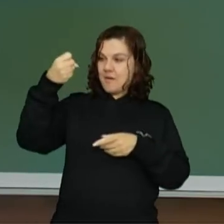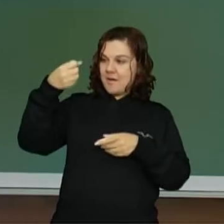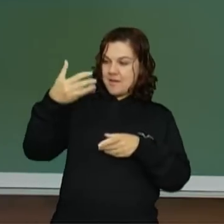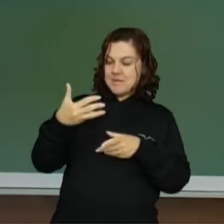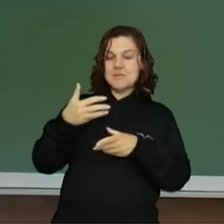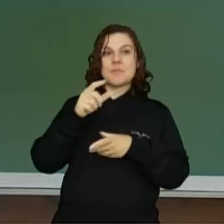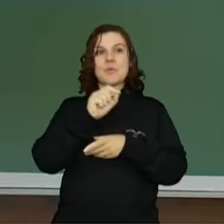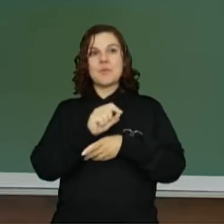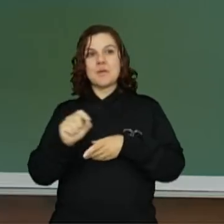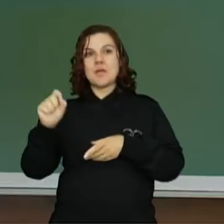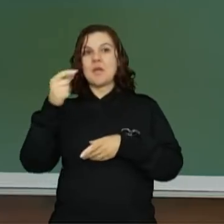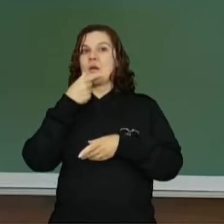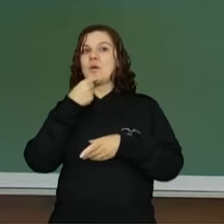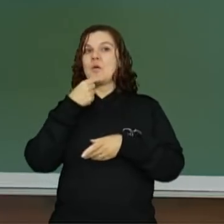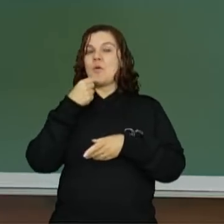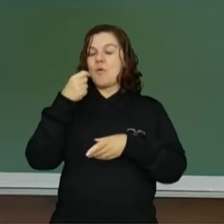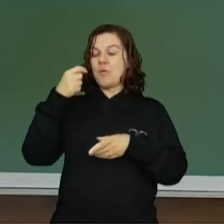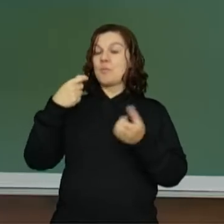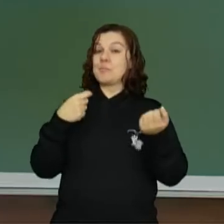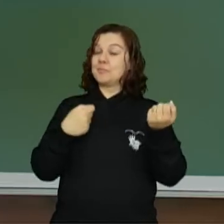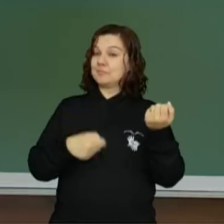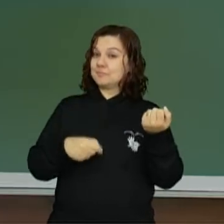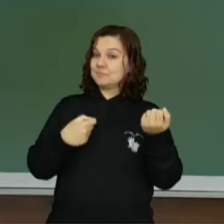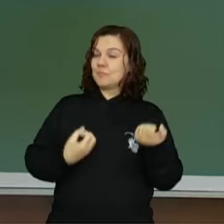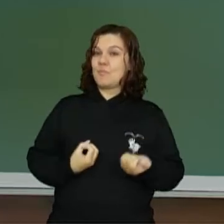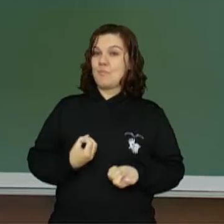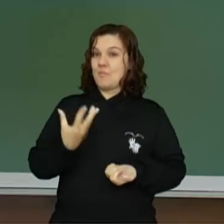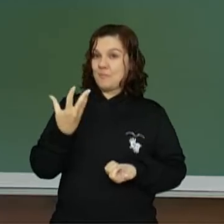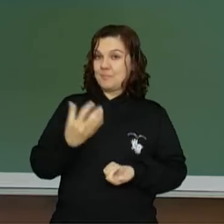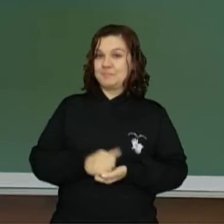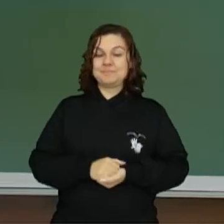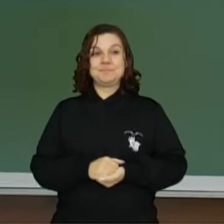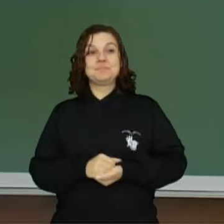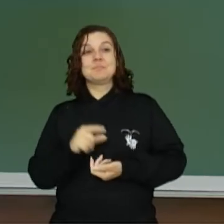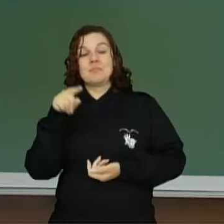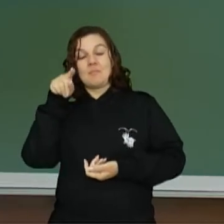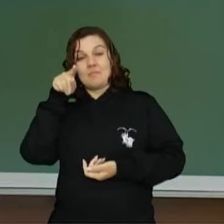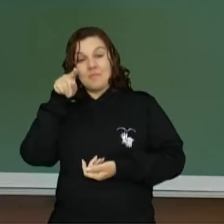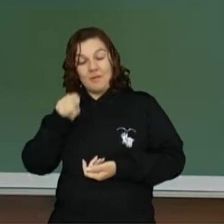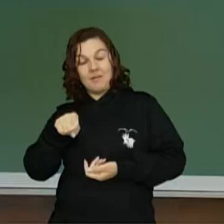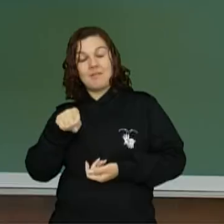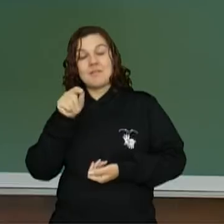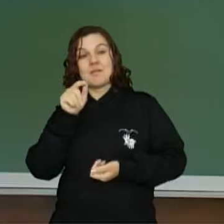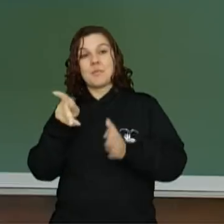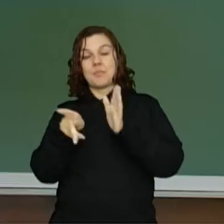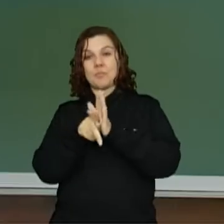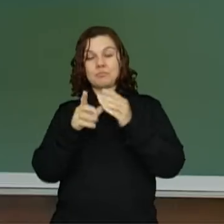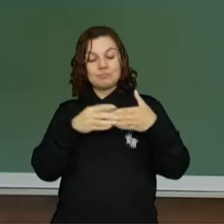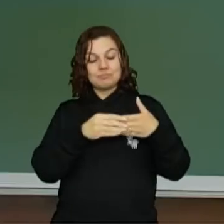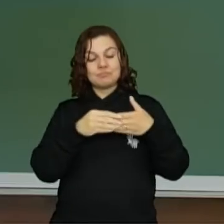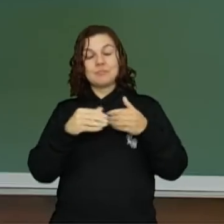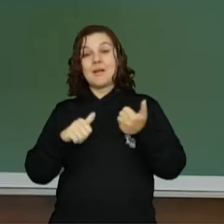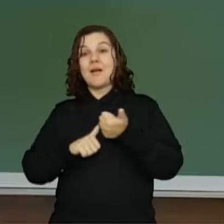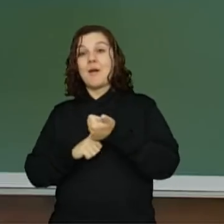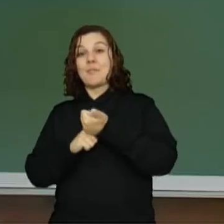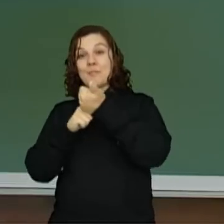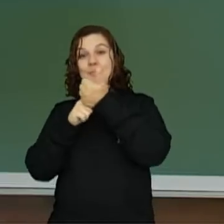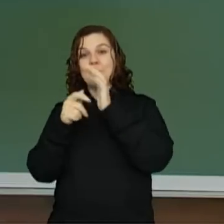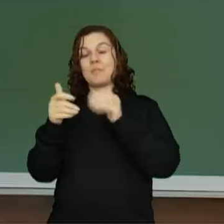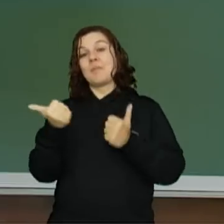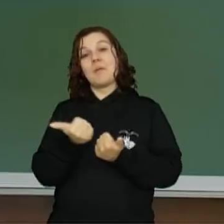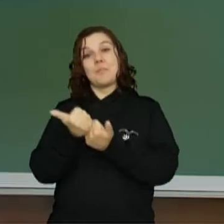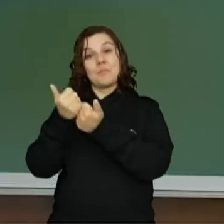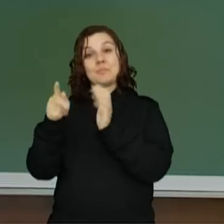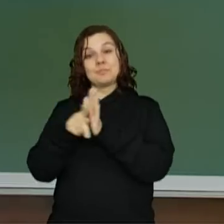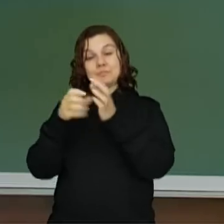explicou quem é Vinícius de Moraes. Então, esse é um tipo de aposto explicativo.